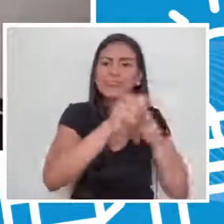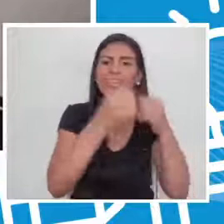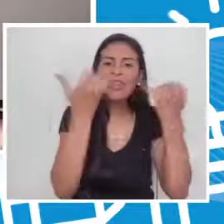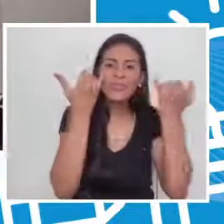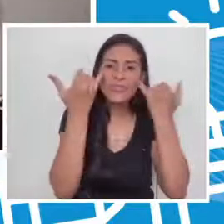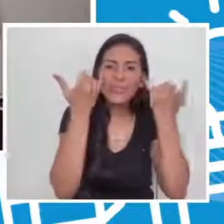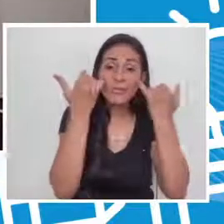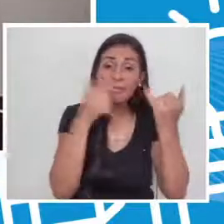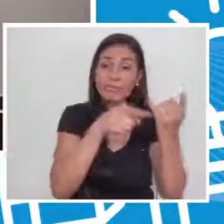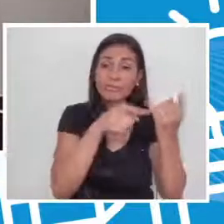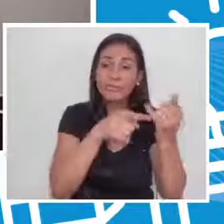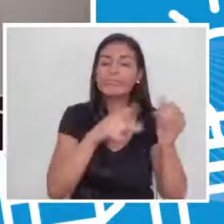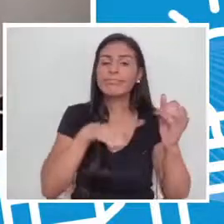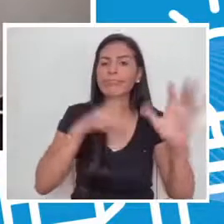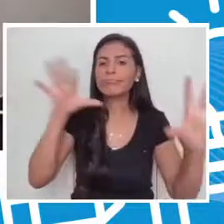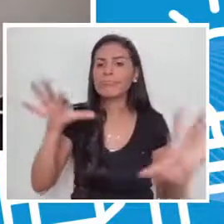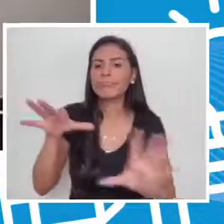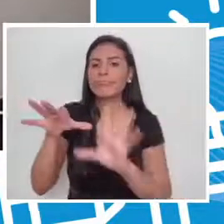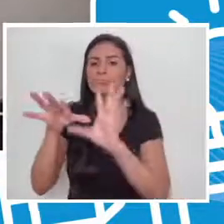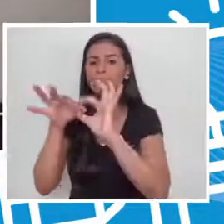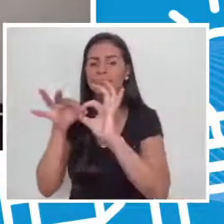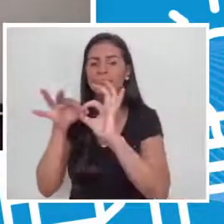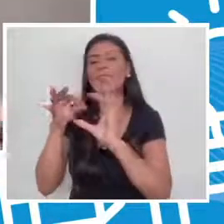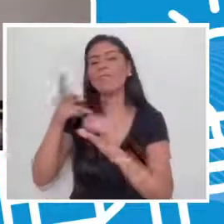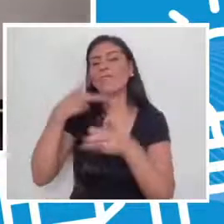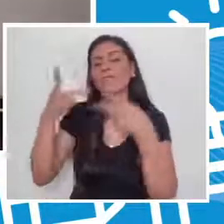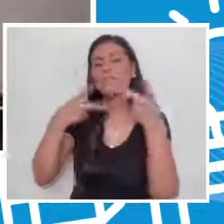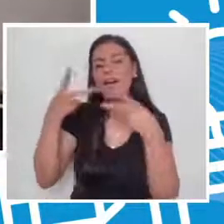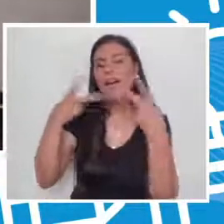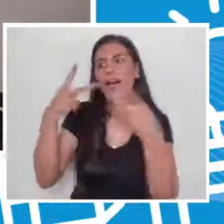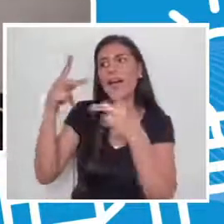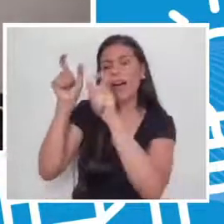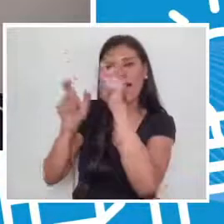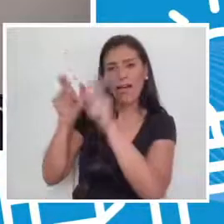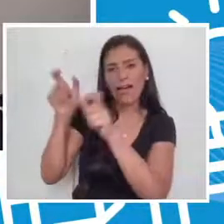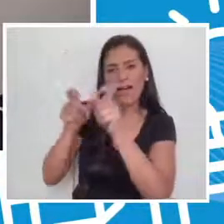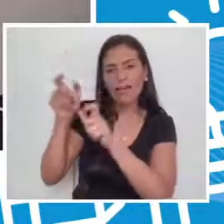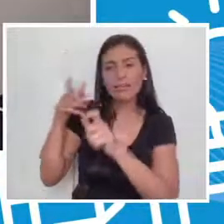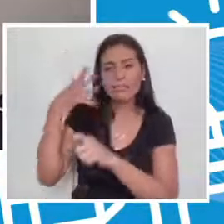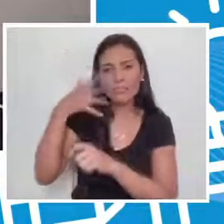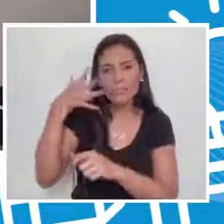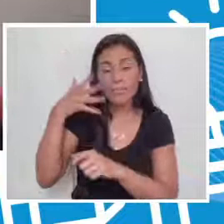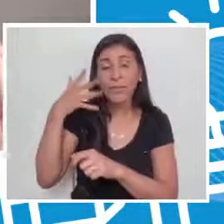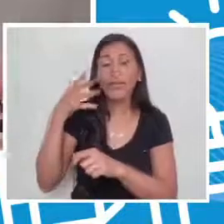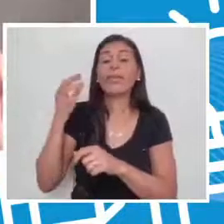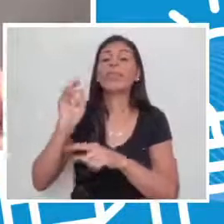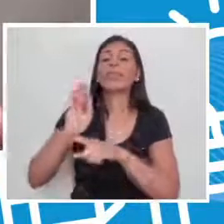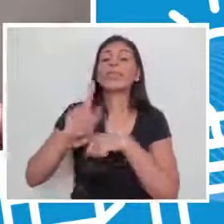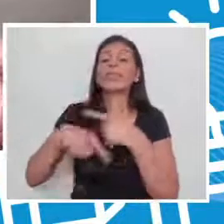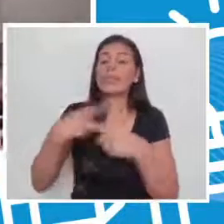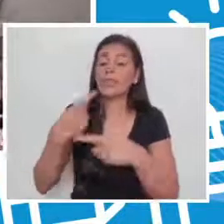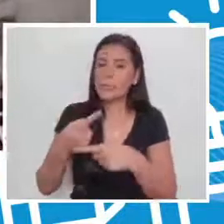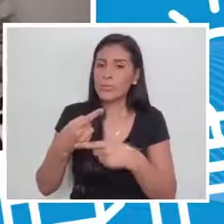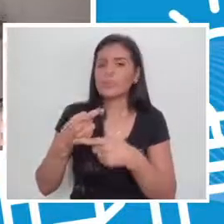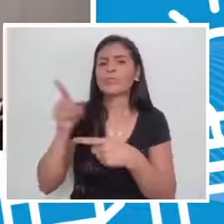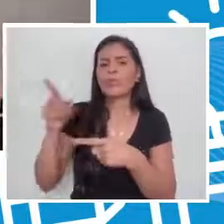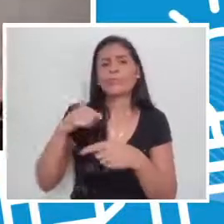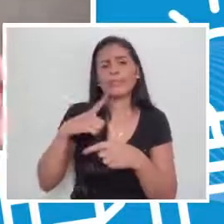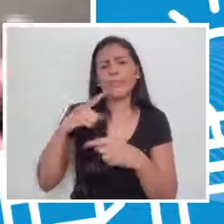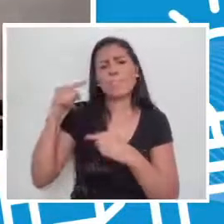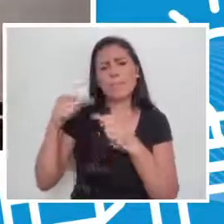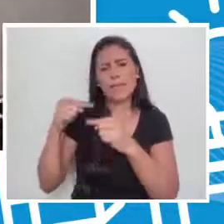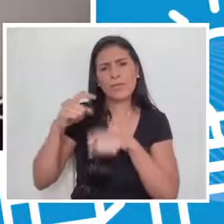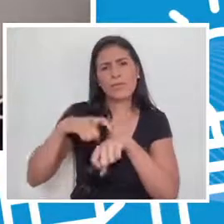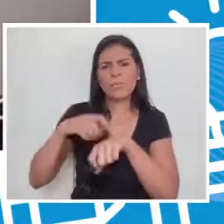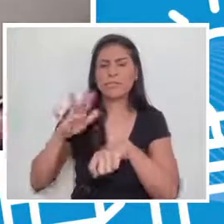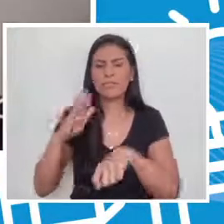portanto, com o nosso público, certo? E depois dessas rodadas de conversa, onde eles vão ter um tempo menor, entre 2